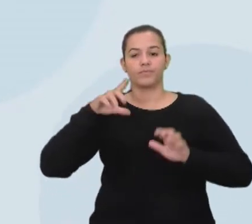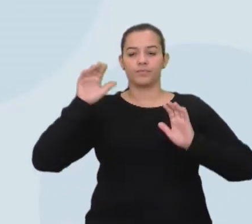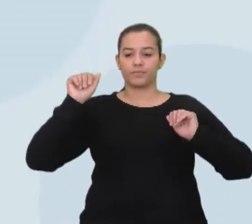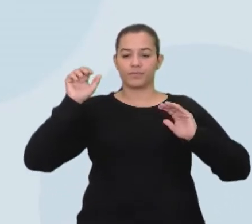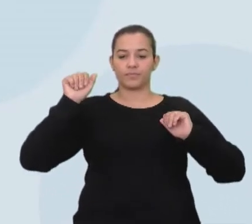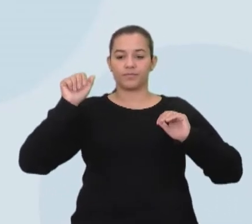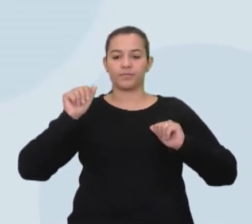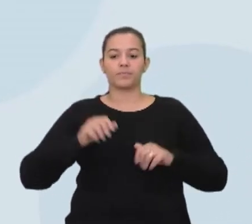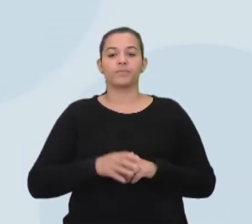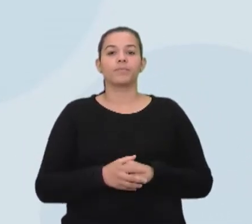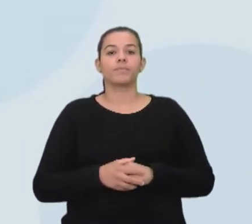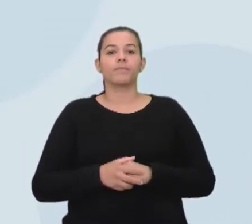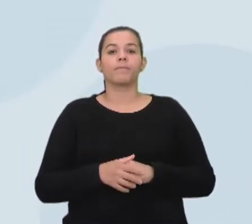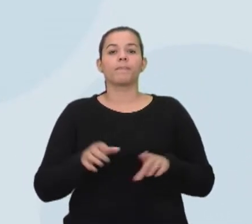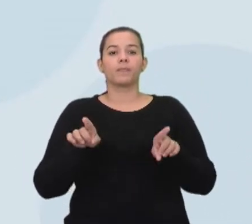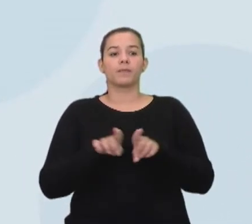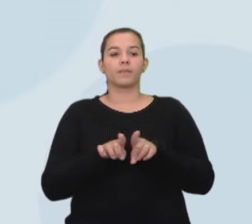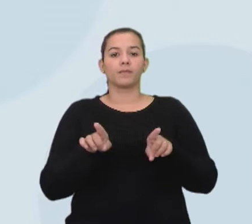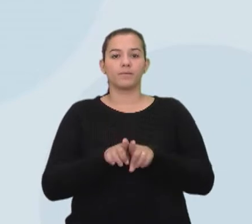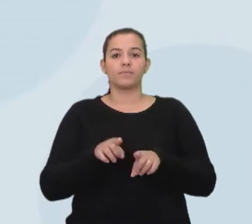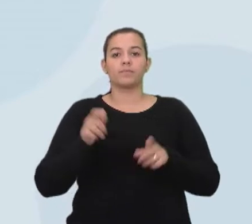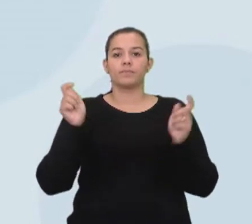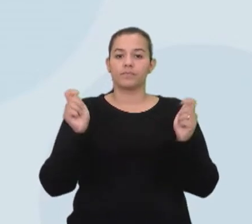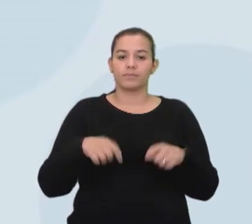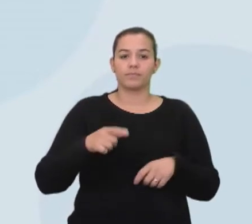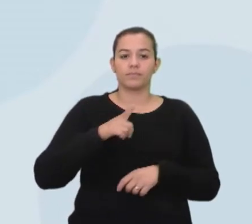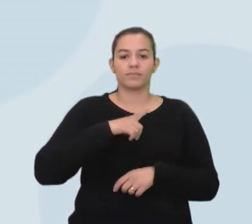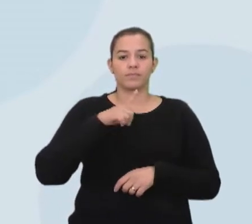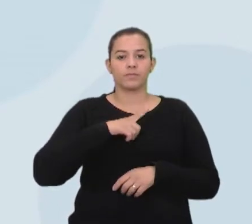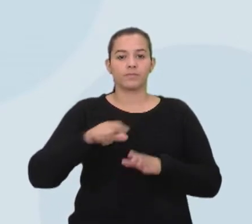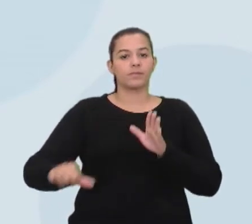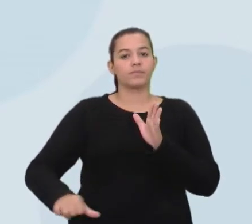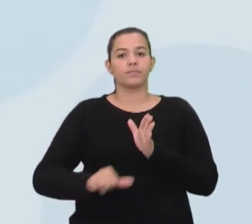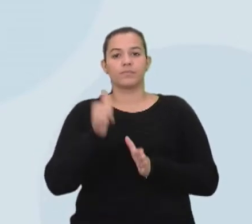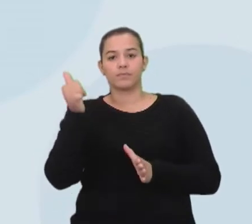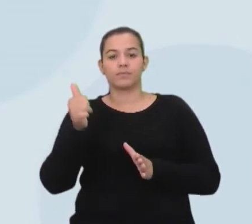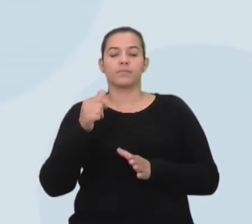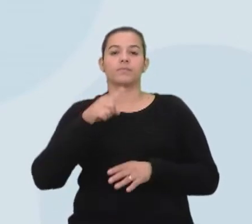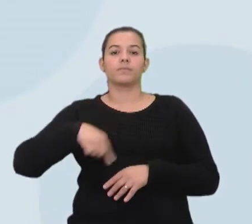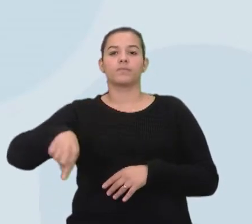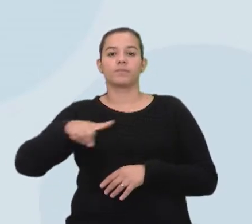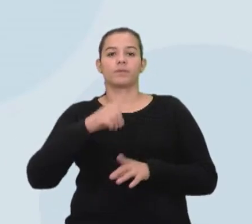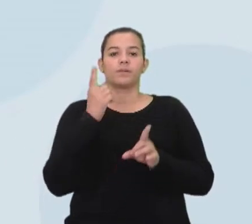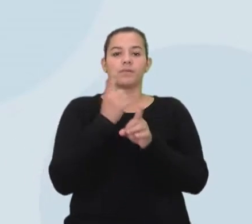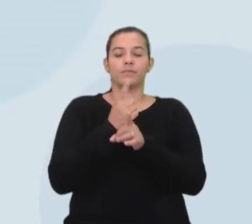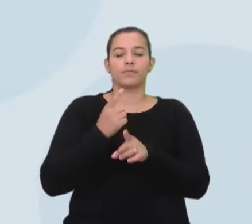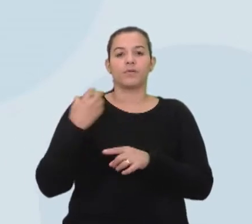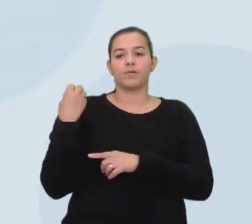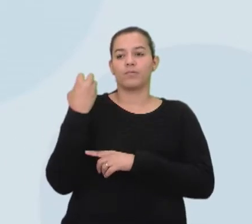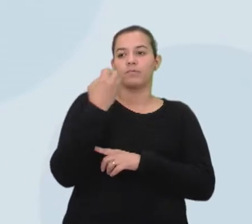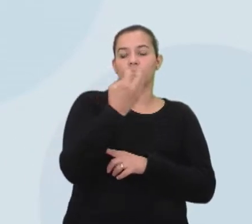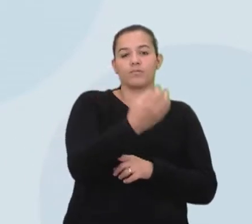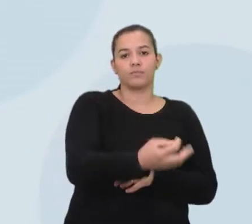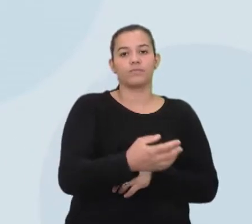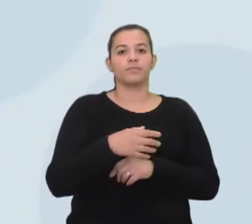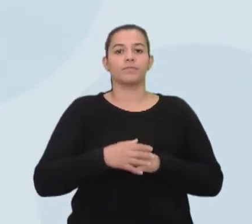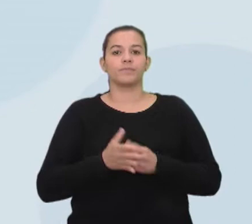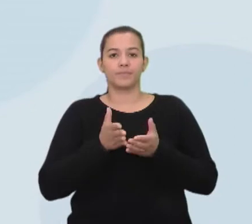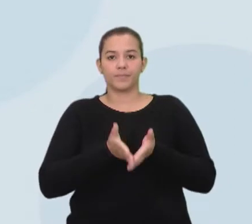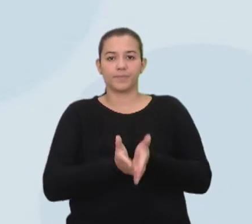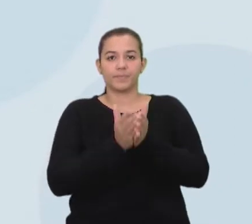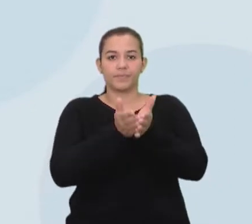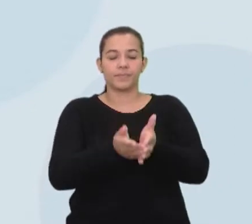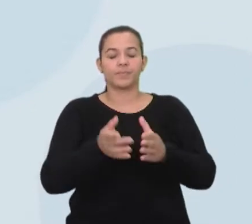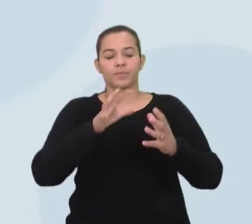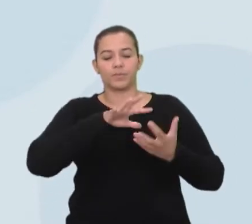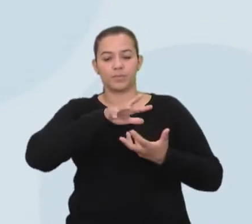E também são os primeiros, né, os espanhóis, a fazer a primeira viagem de circunnavegação do globo